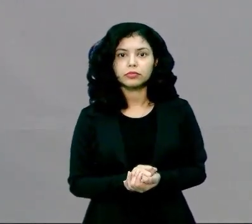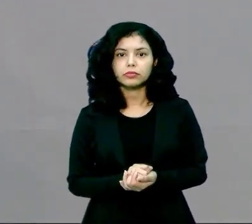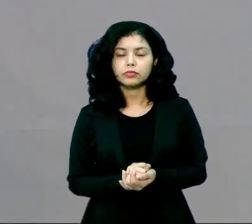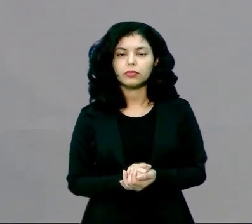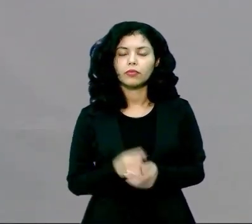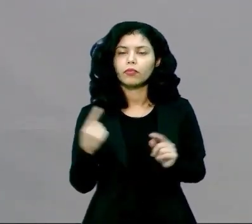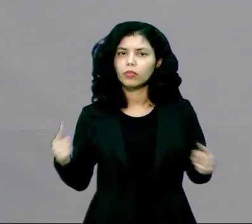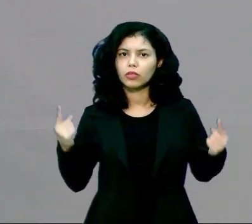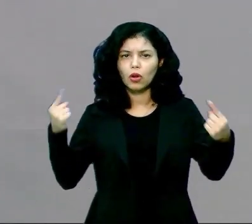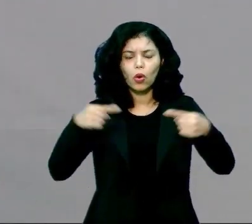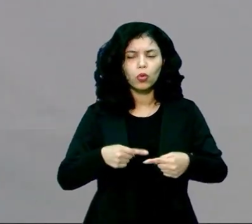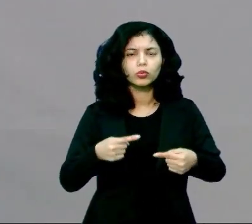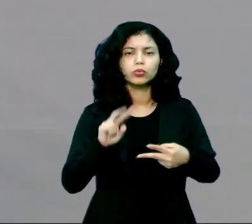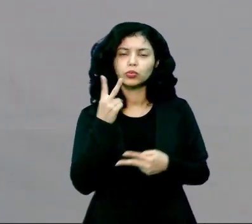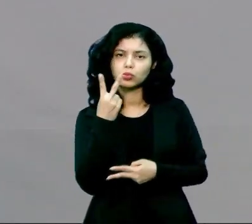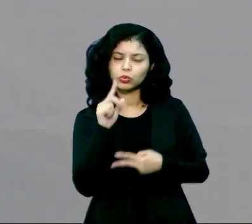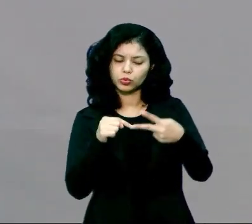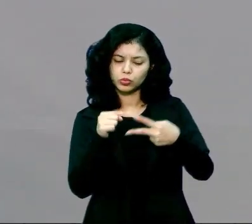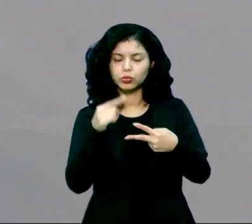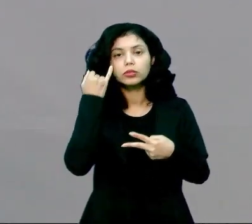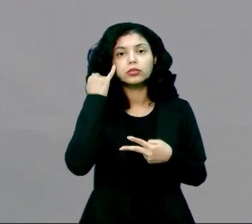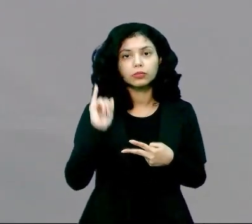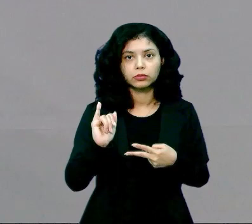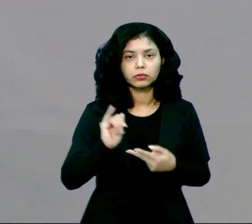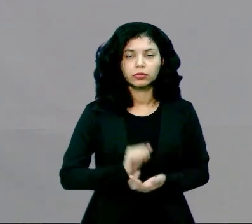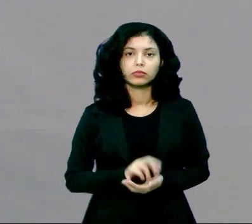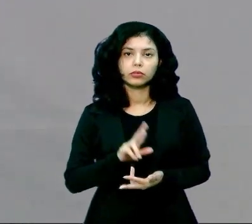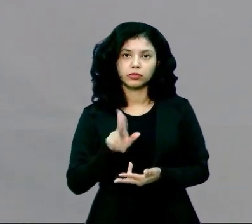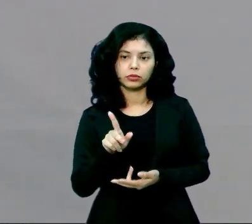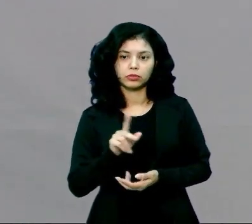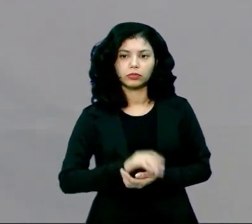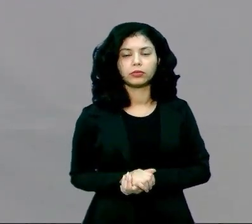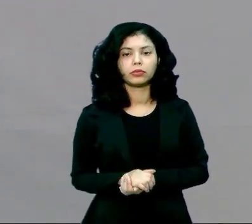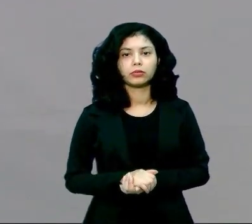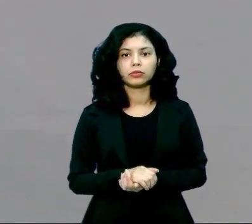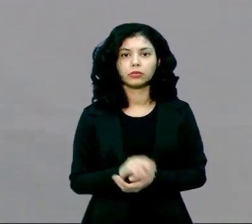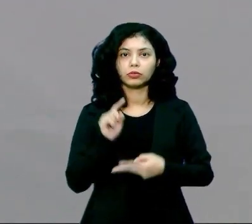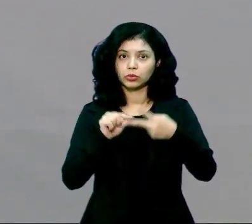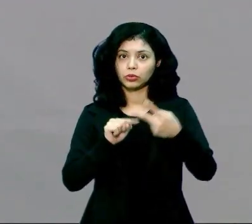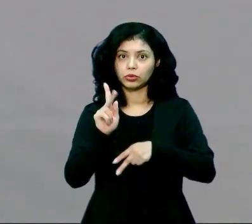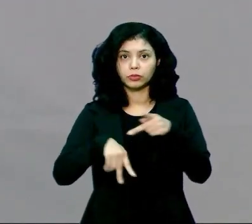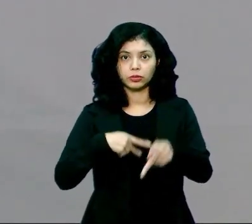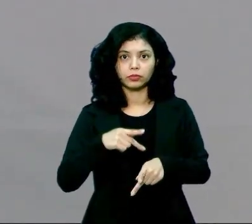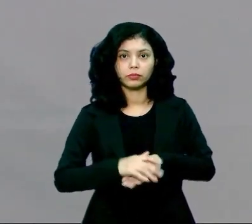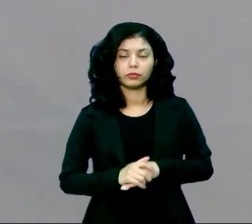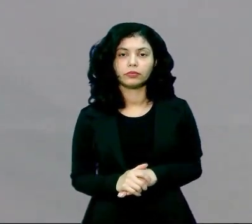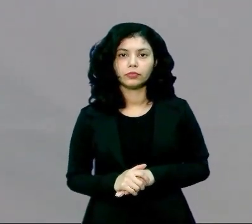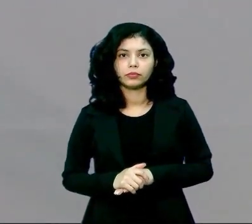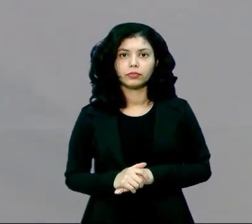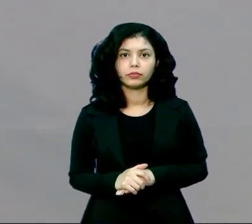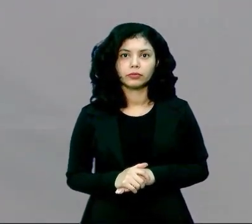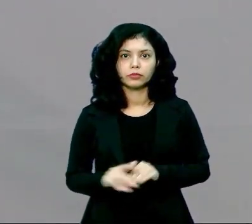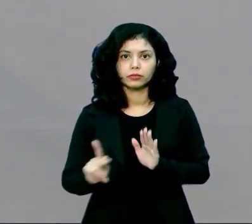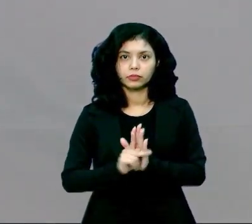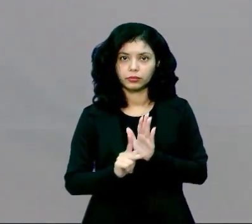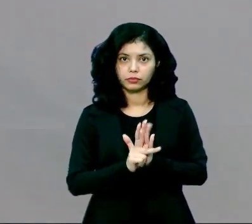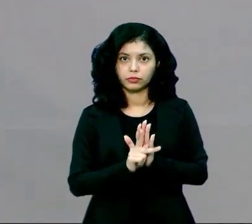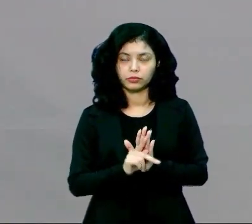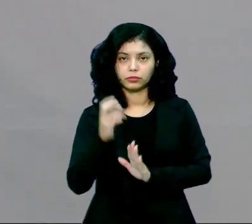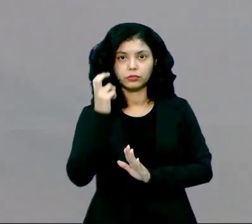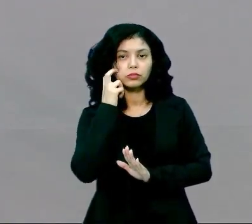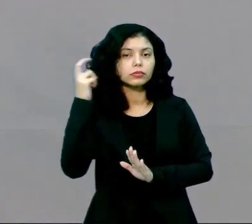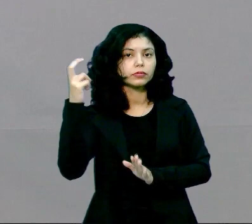um confronto entre duas ideias, né? Duas ideologias. Ele está tratando dois povos aí, né? Está se remetendo